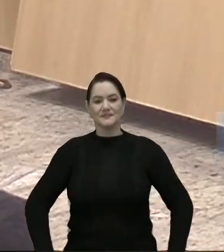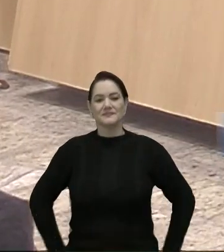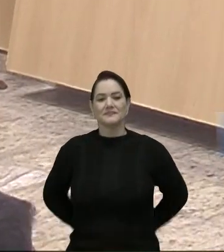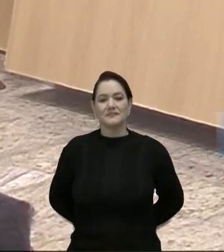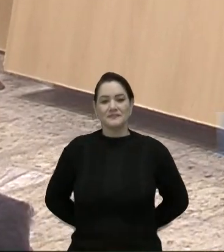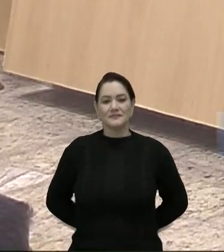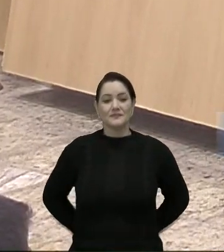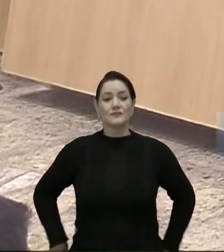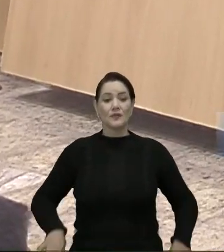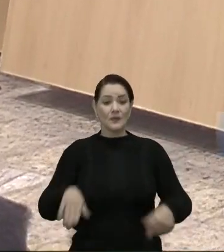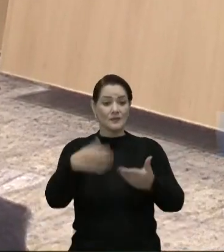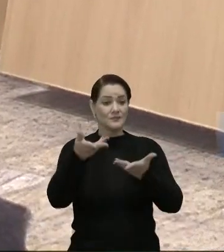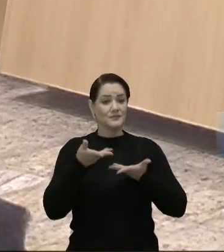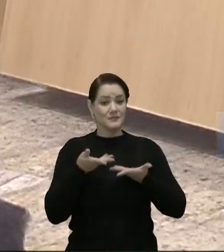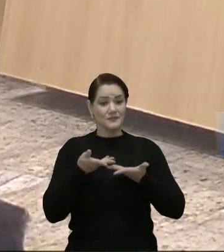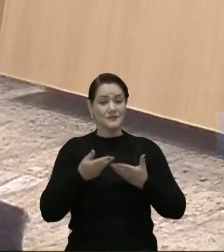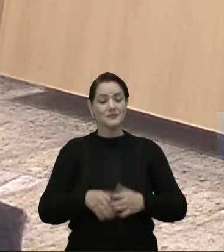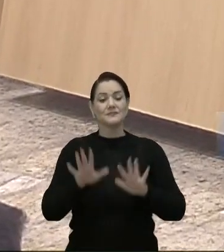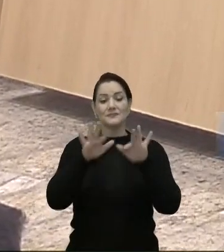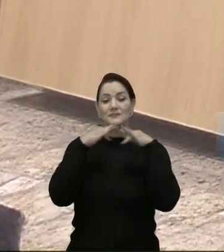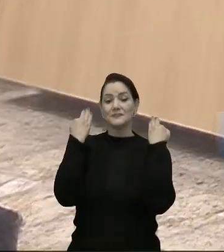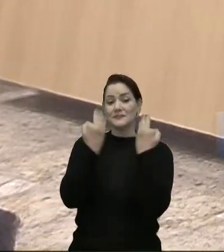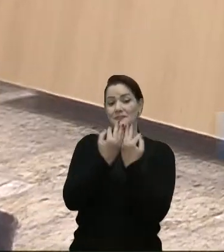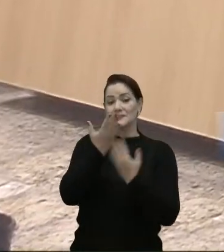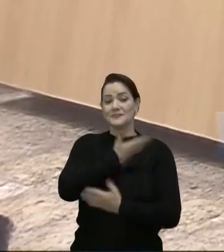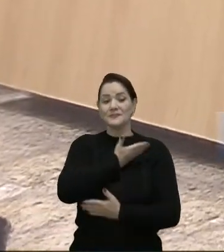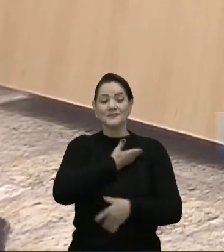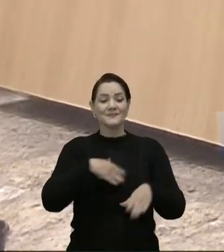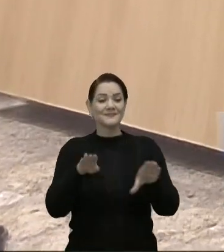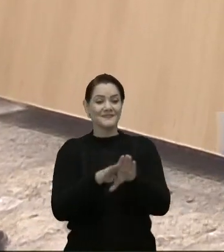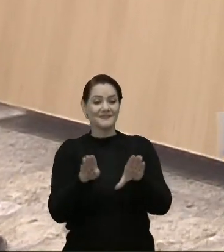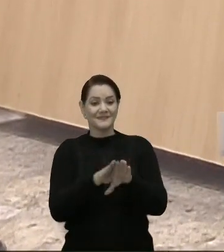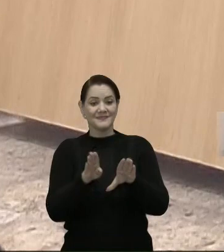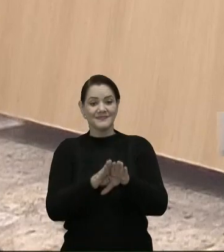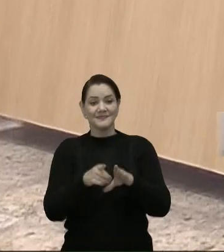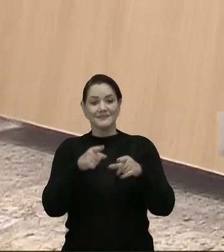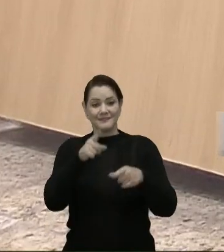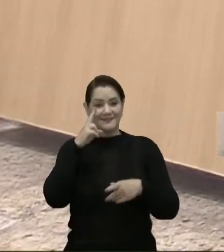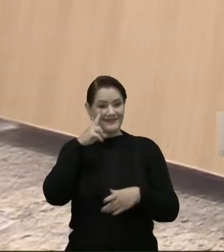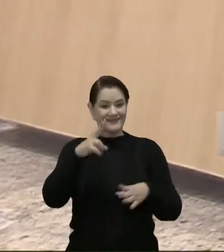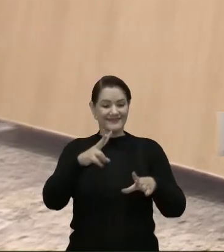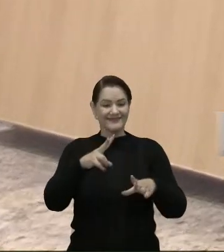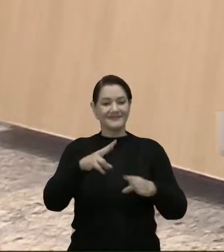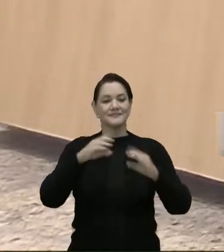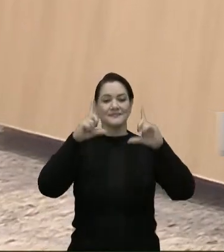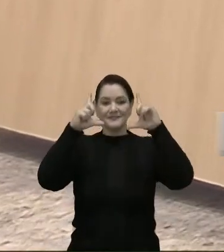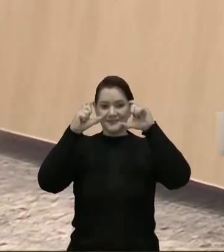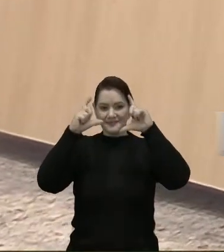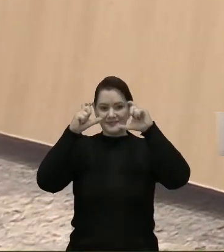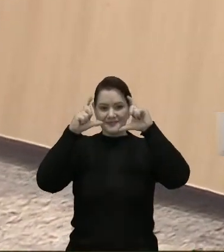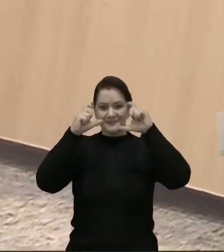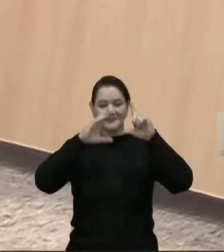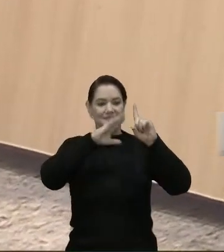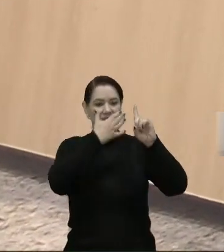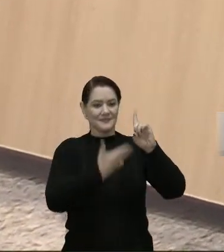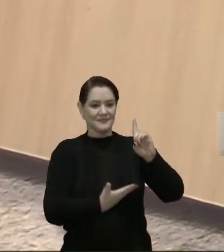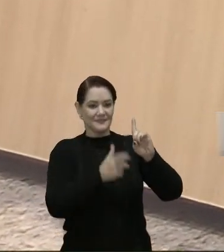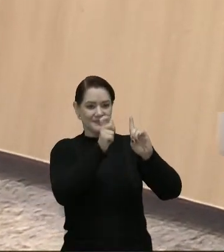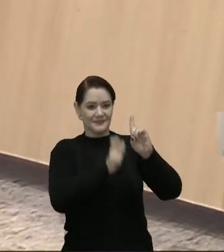Nós convidamos os familiares e os amigos também para que já possam vir ao plenário para poder fazer a foto com o homenageado.